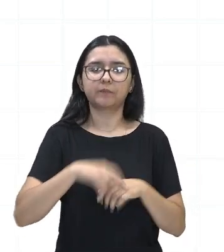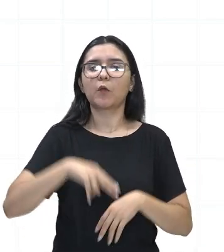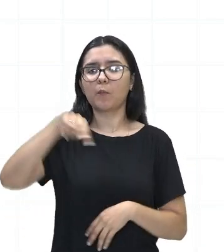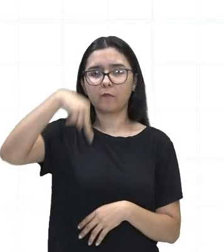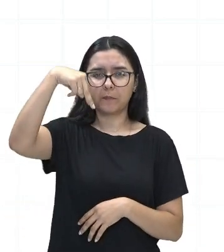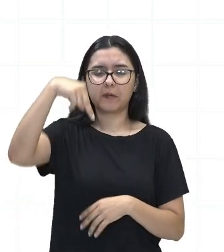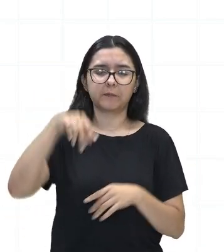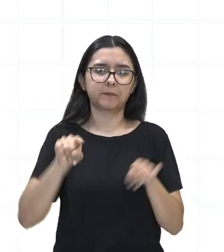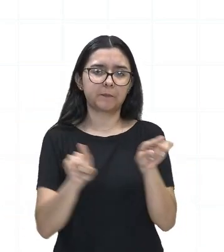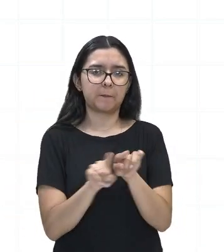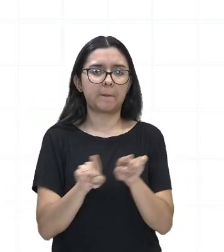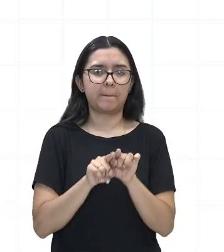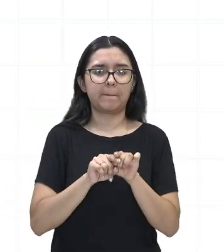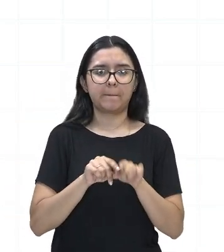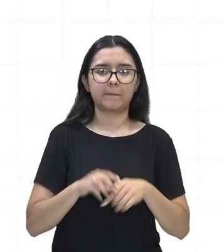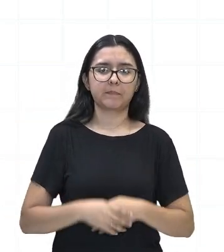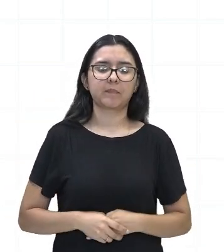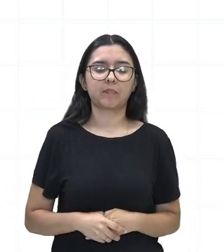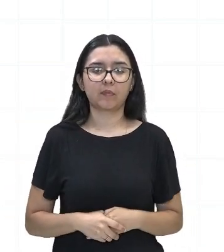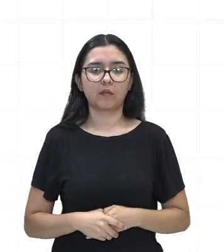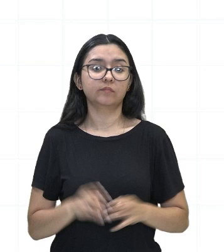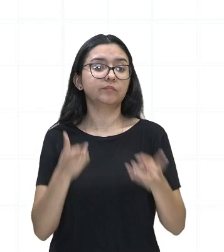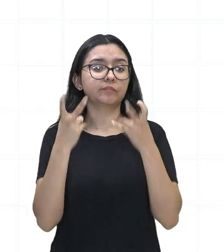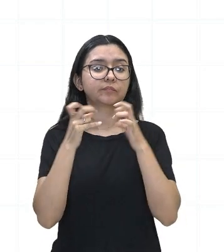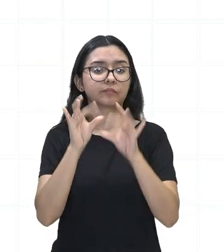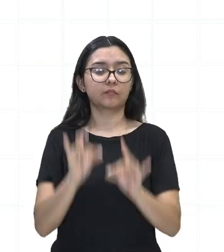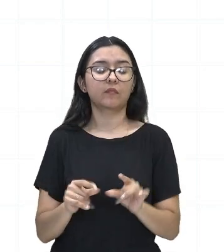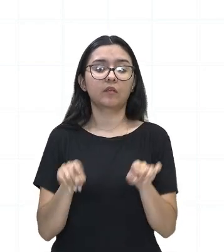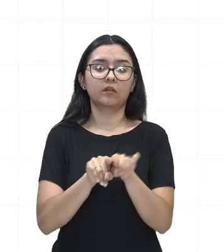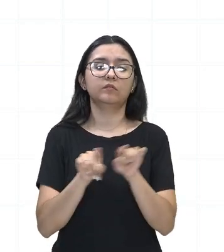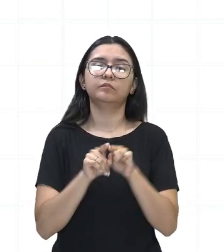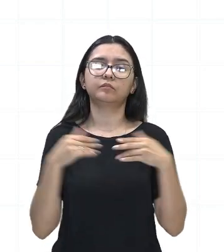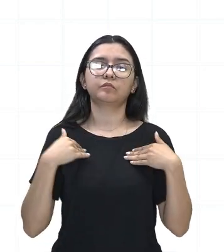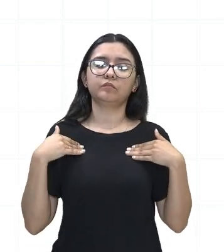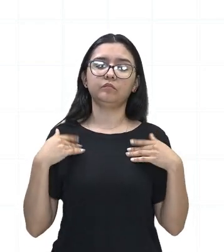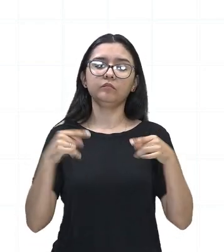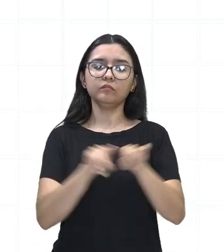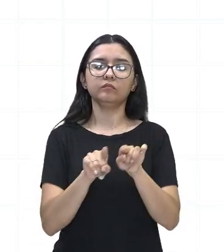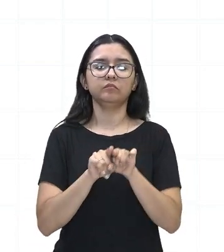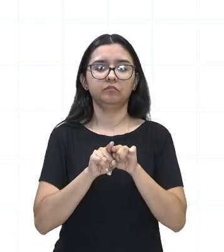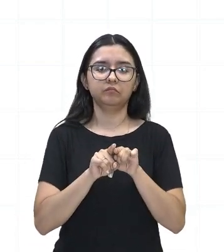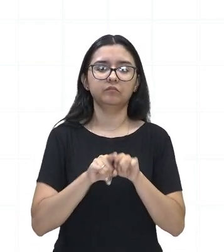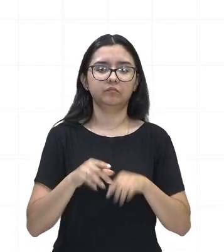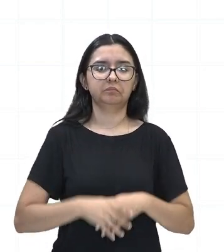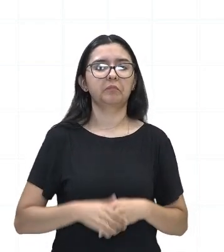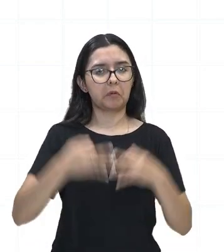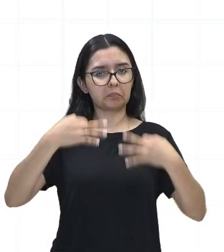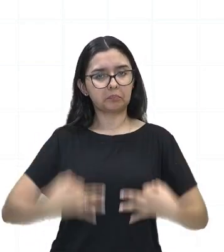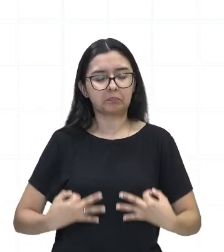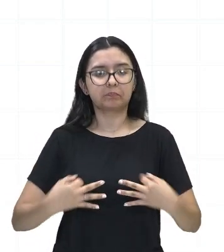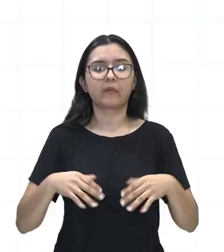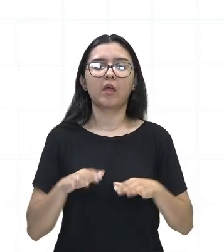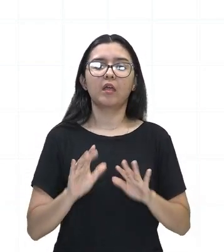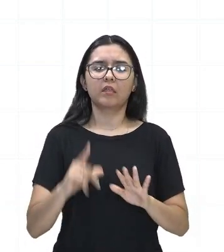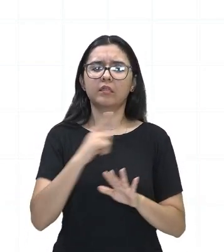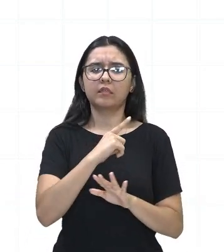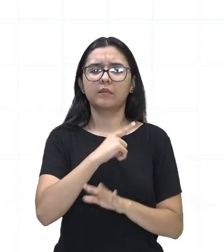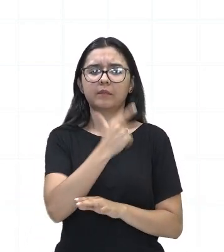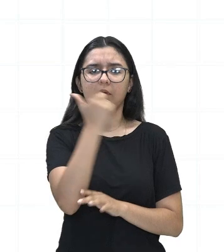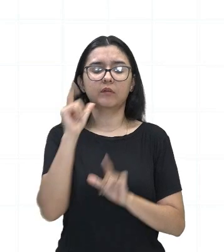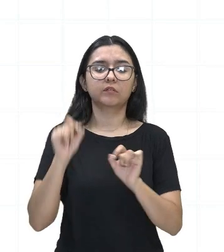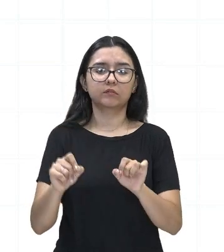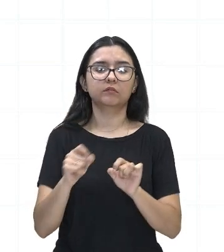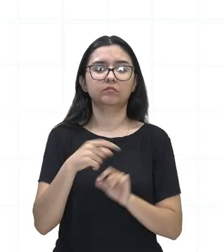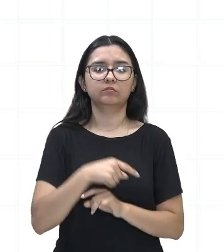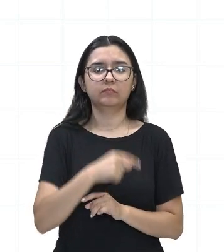mais acima da linha da cintura, a postura e a elegância dela continua, mas um ponto-chave para as